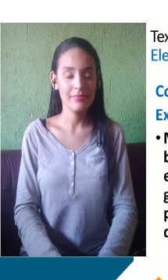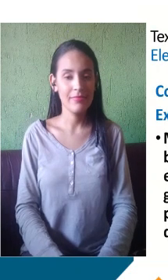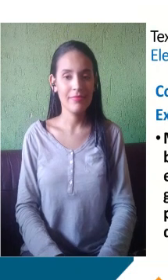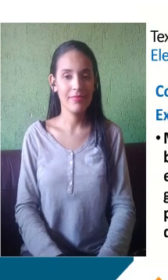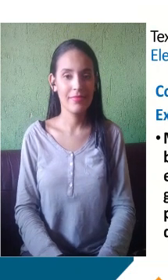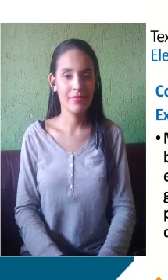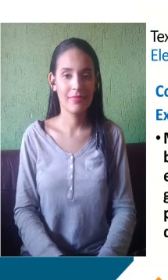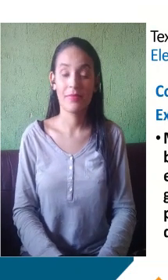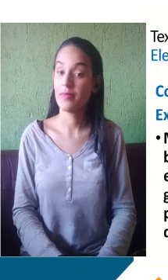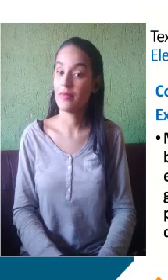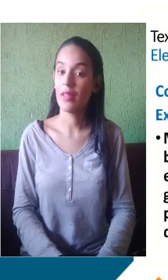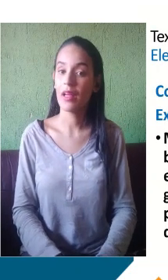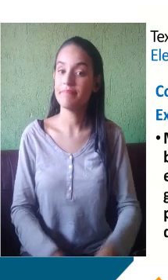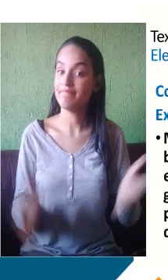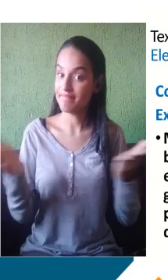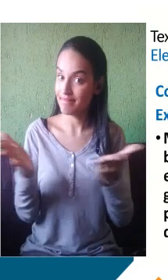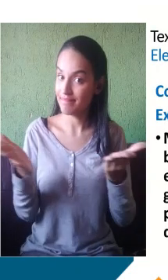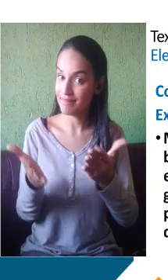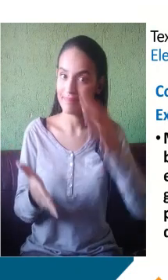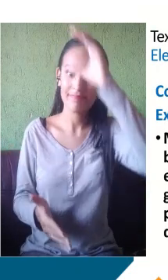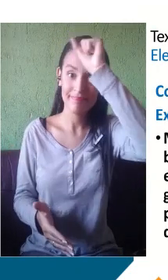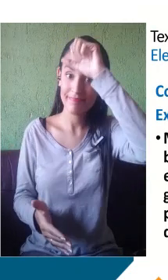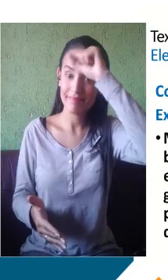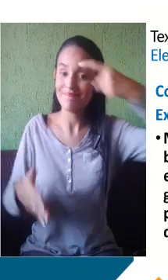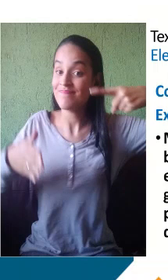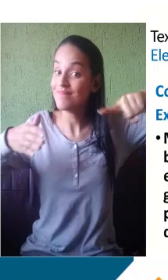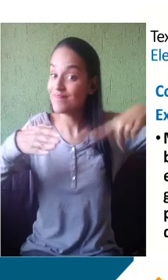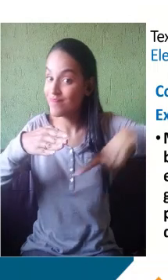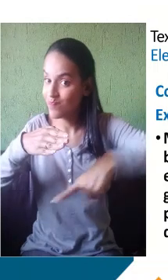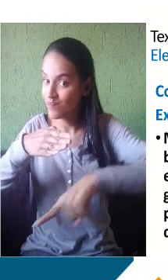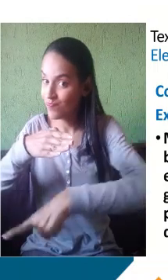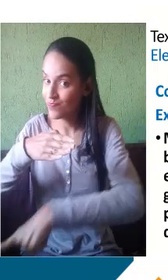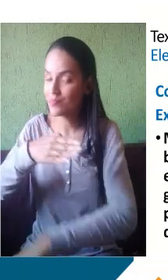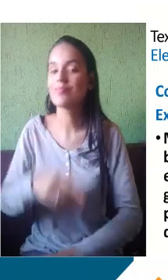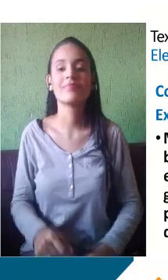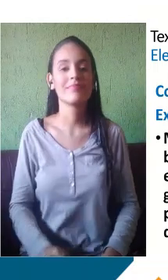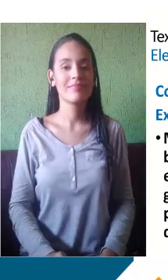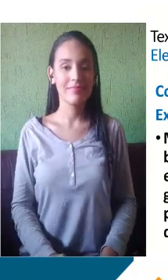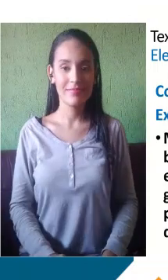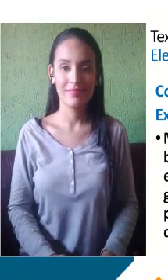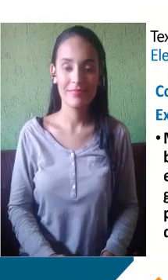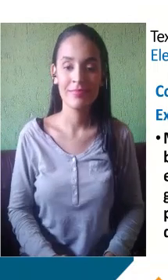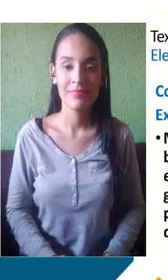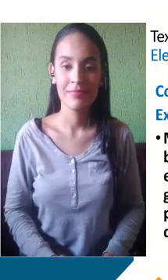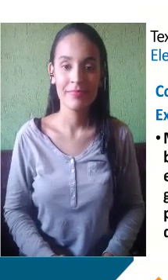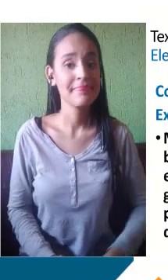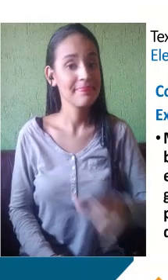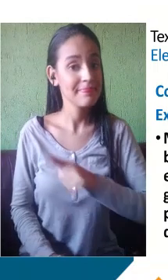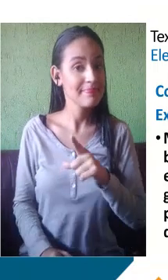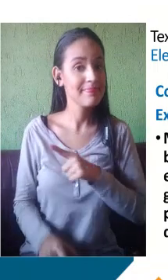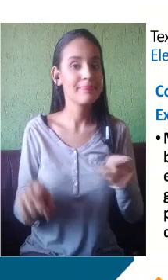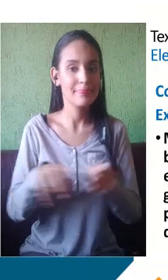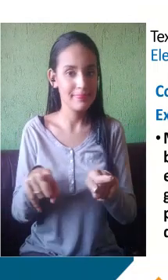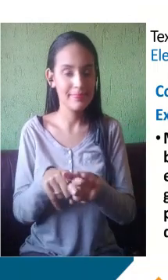Agora a gente vai aprender um elemento adicional, né? Toda argumentação, ela parte do pressuposto da divergência, né?